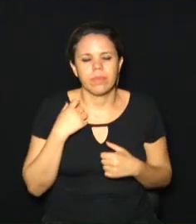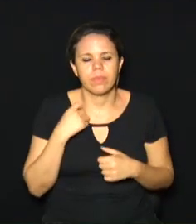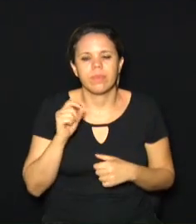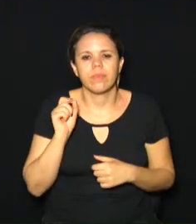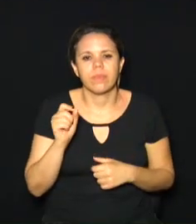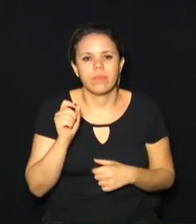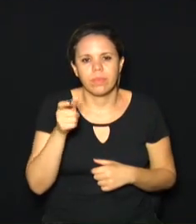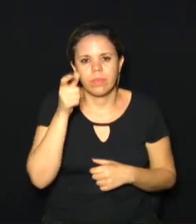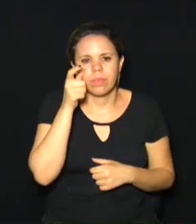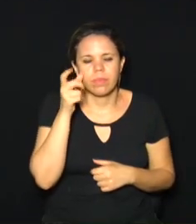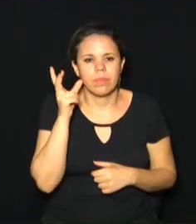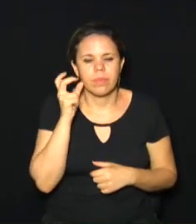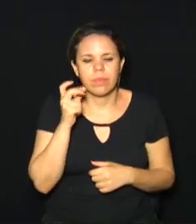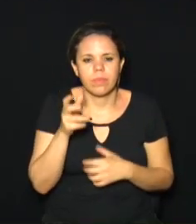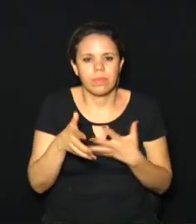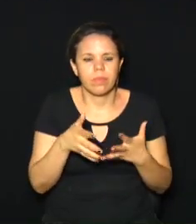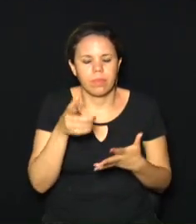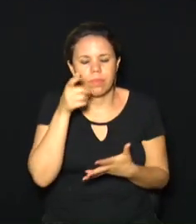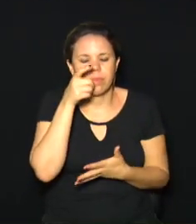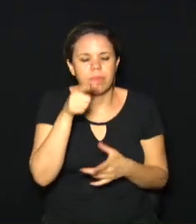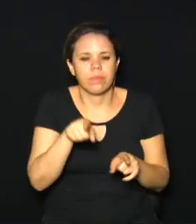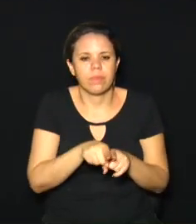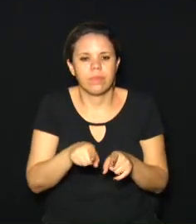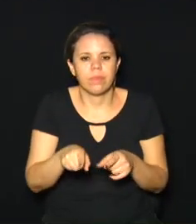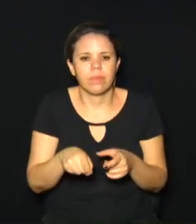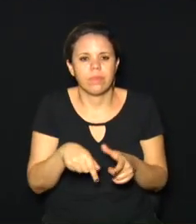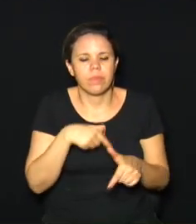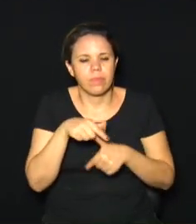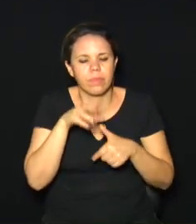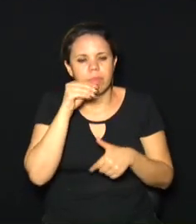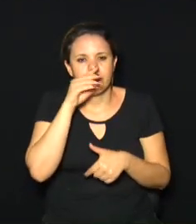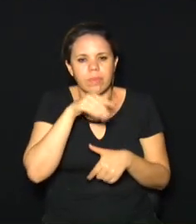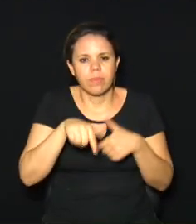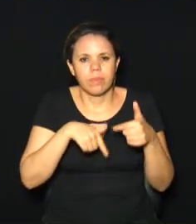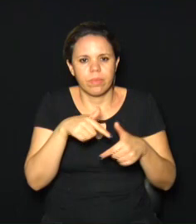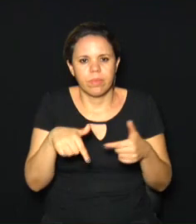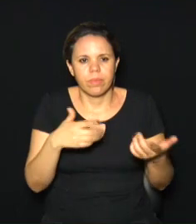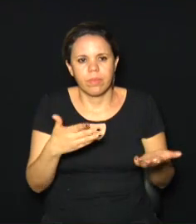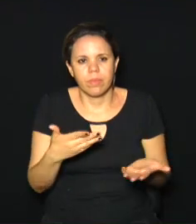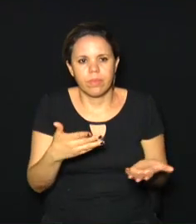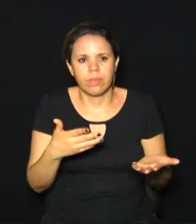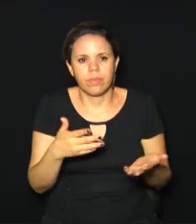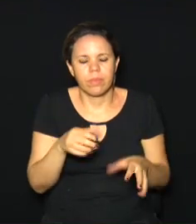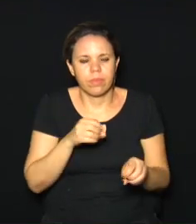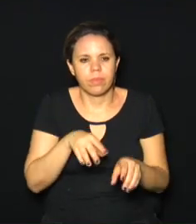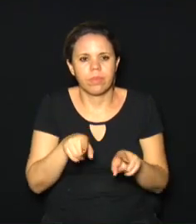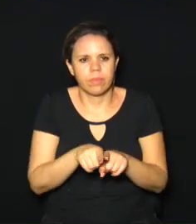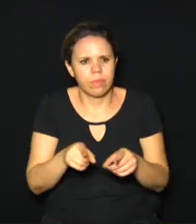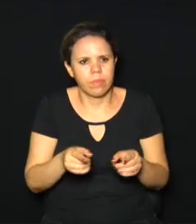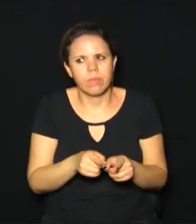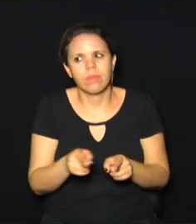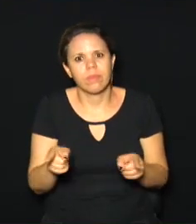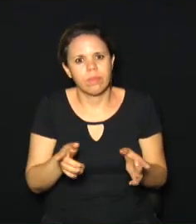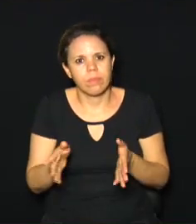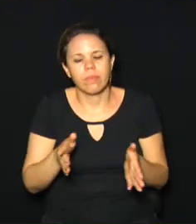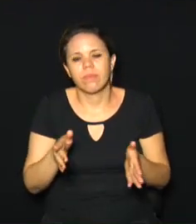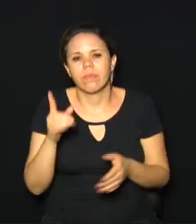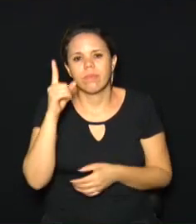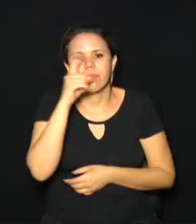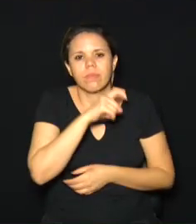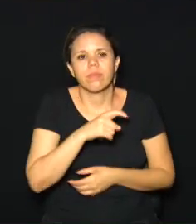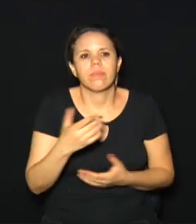está aí escutando, né, interessado, para os trabalhadores que estão nesse momento passando uma situação difícil,